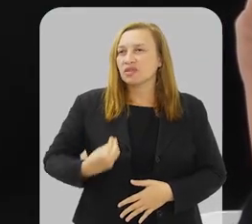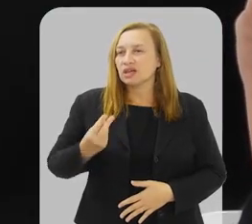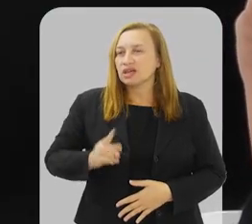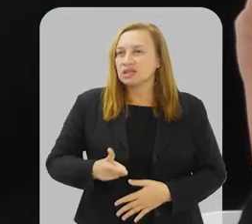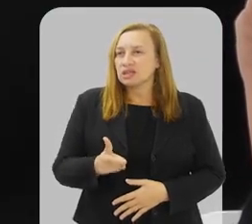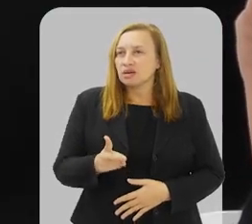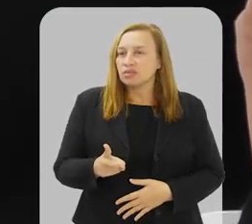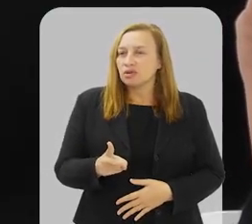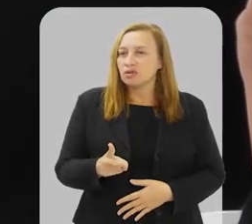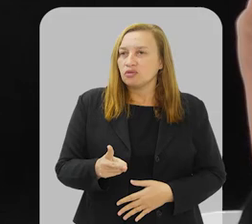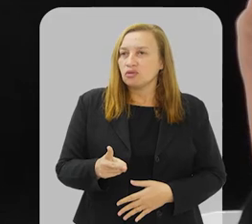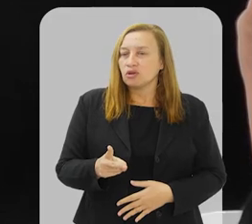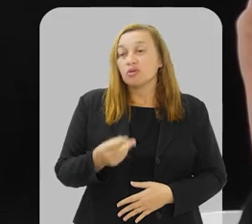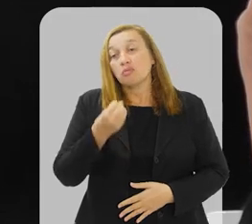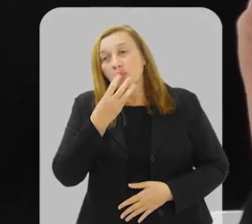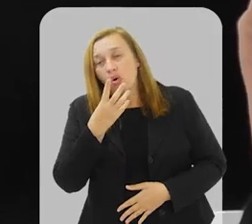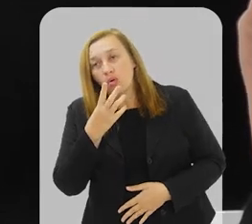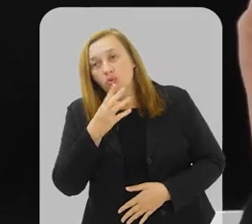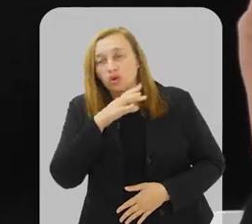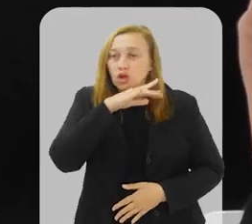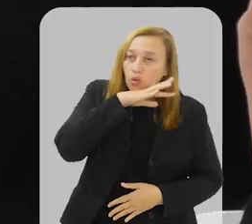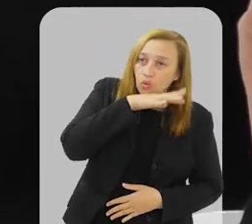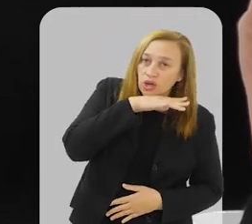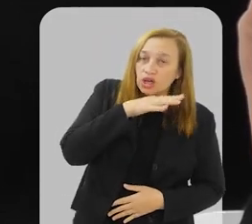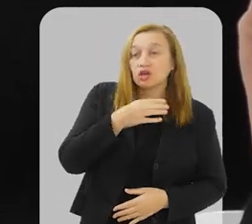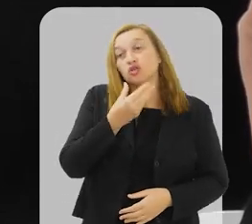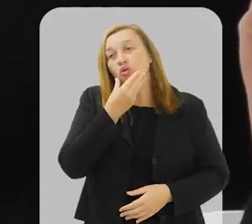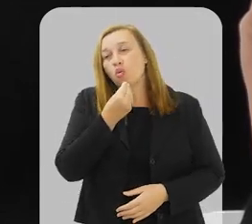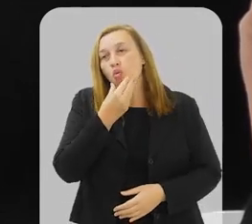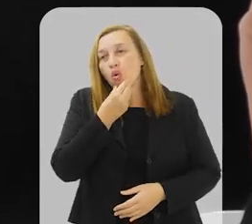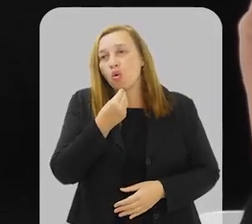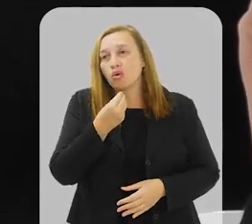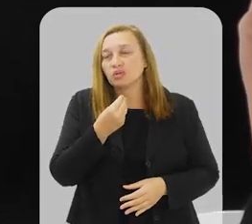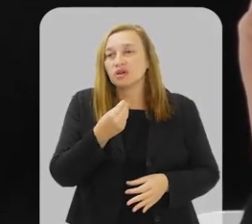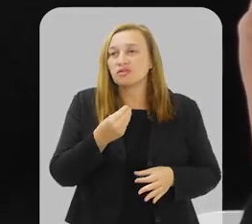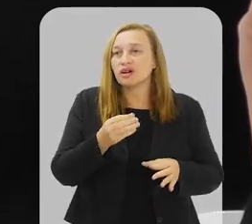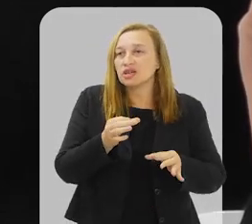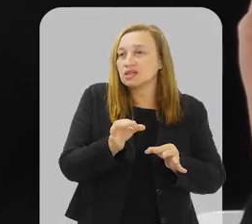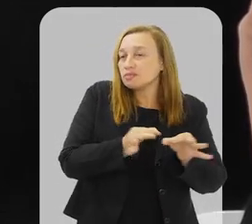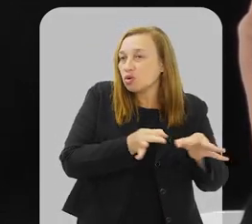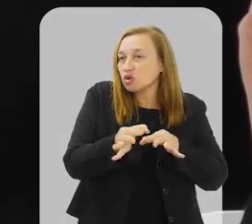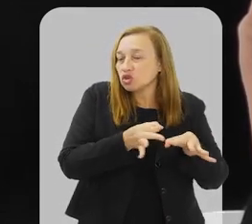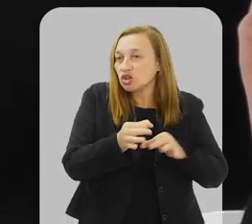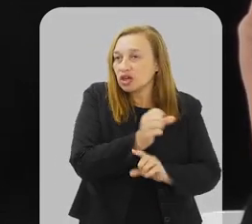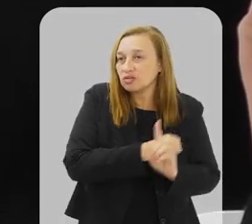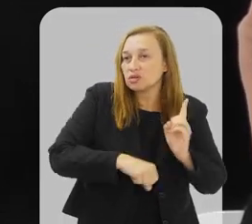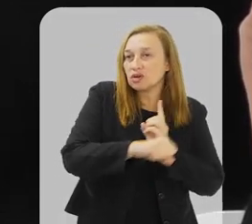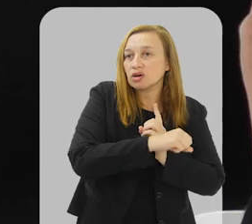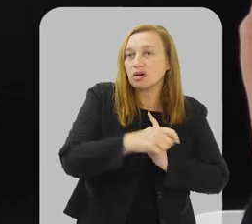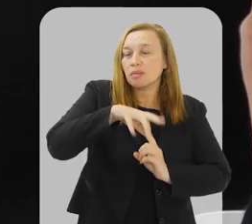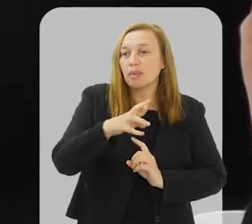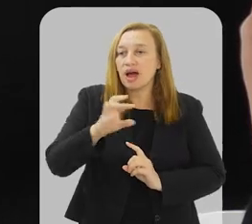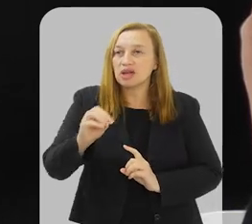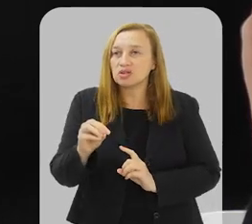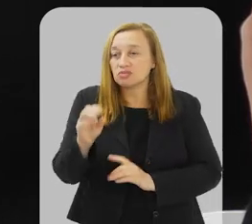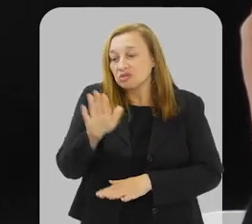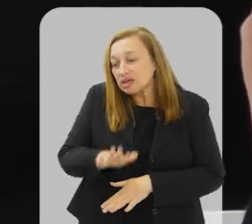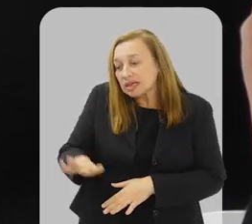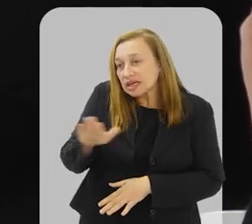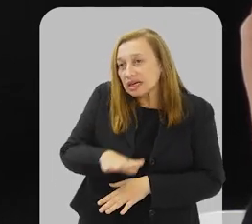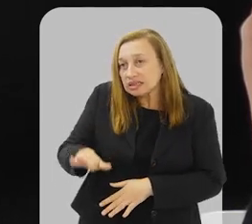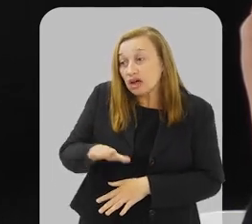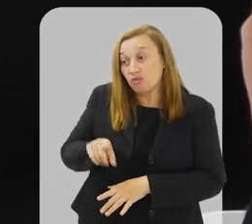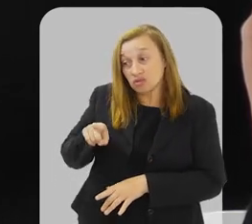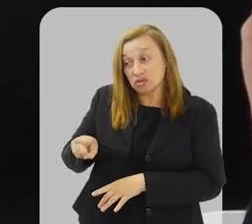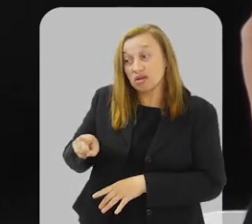ai a minha vida sempre foi de altos e baixos artísticos eu sou um rapaz feito de projetos sociais eu diria pro Márcio